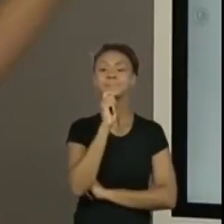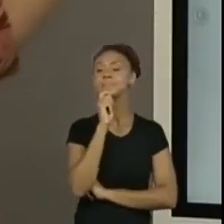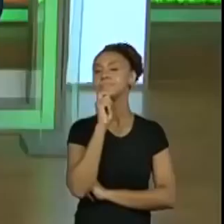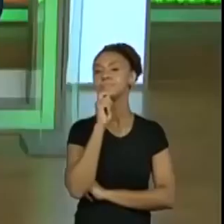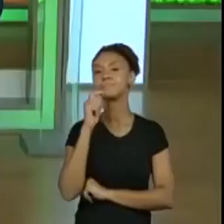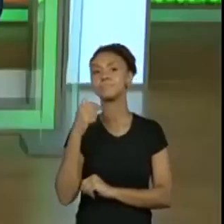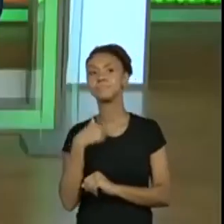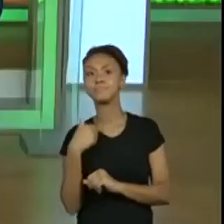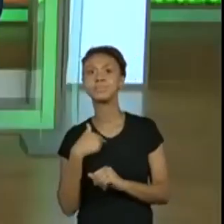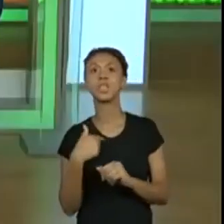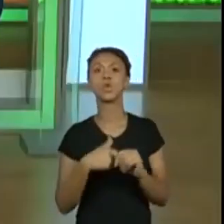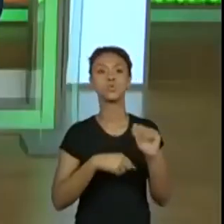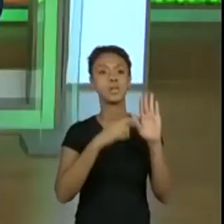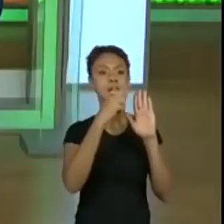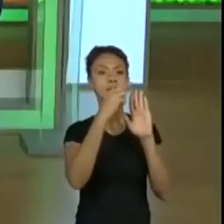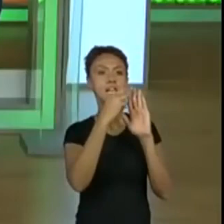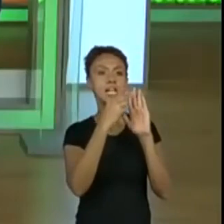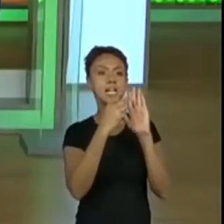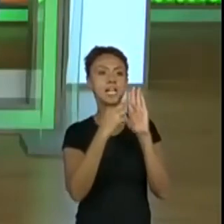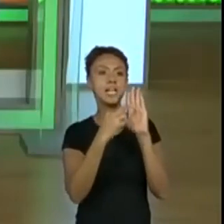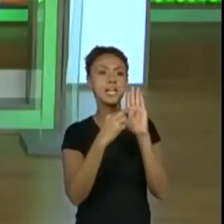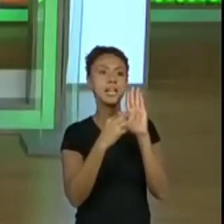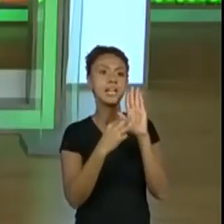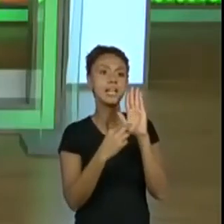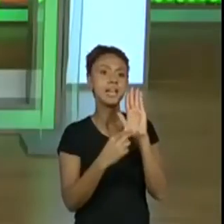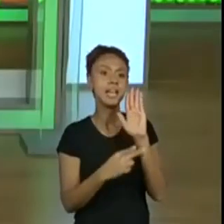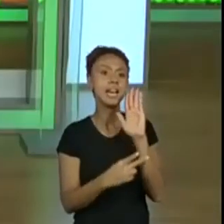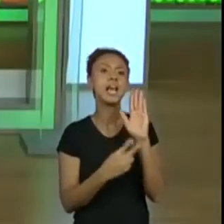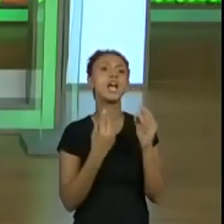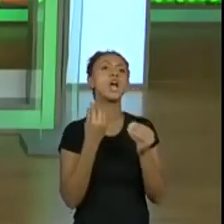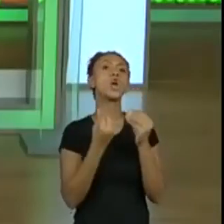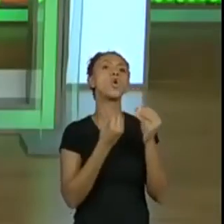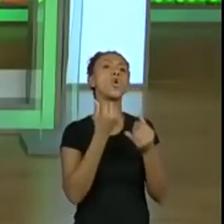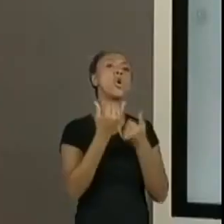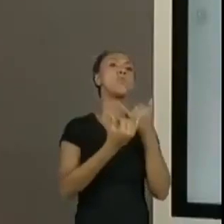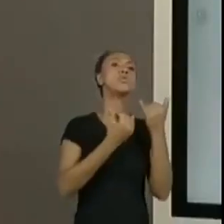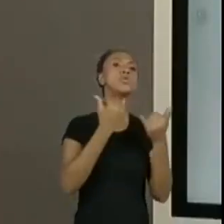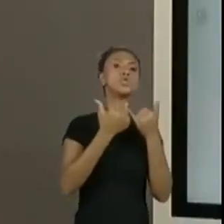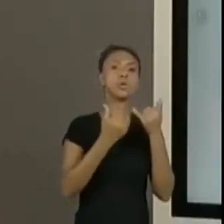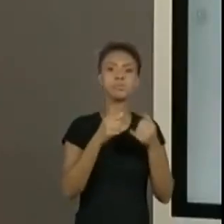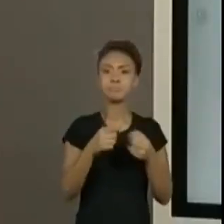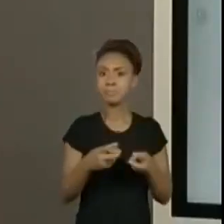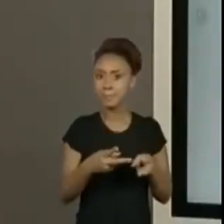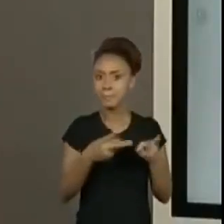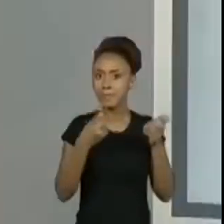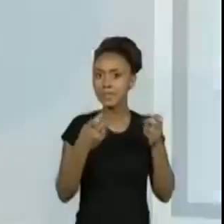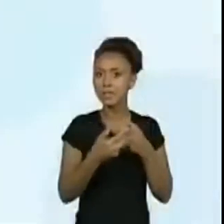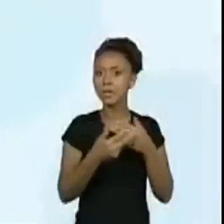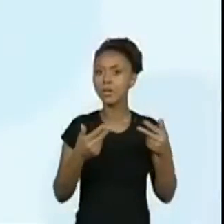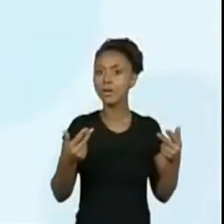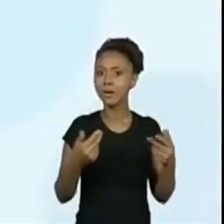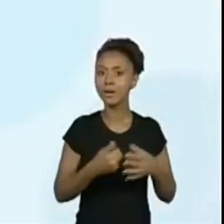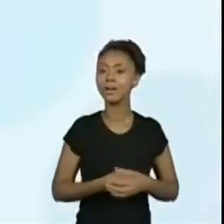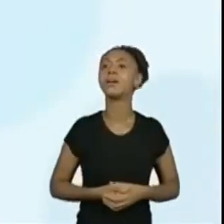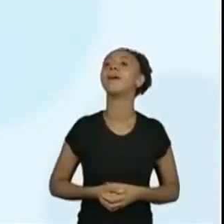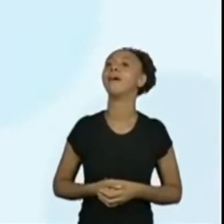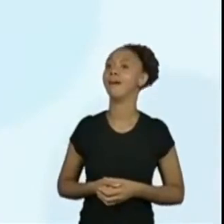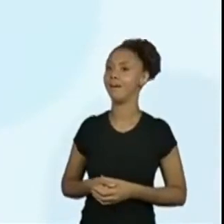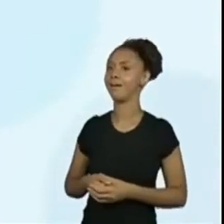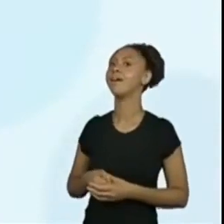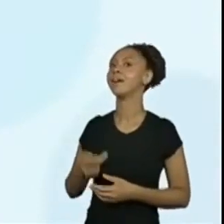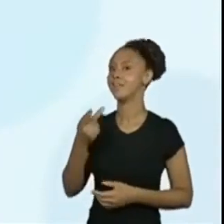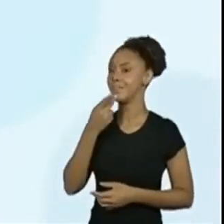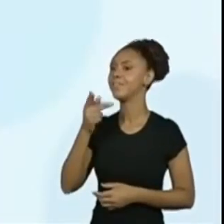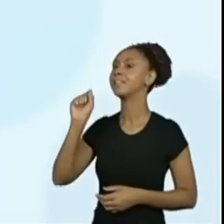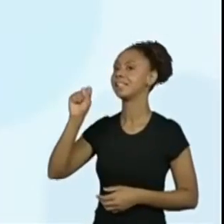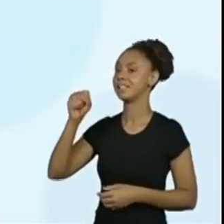ler a segunda parte, ó, como jogar, vocês perceberam alguma coisa? Ah, eles estão dizendo que sim, professora